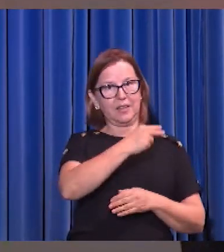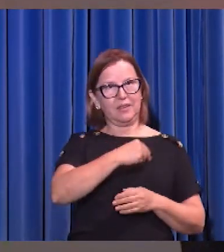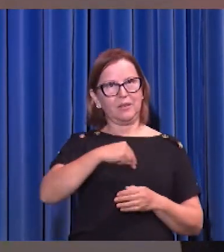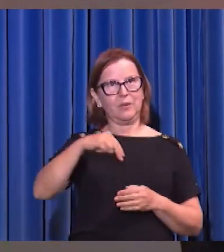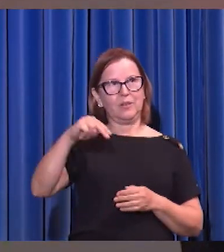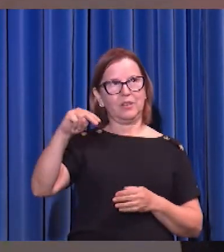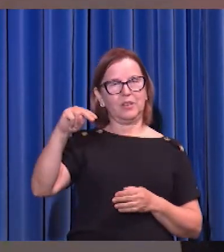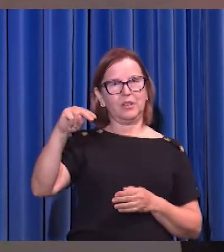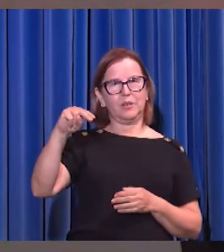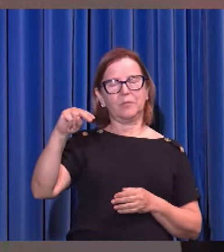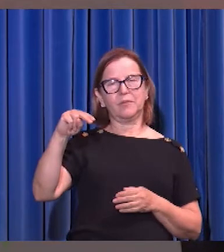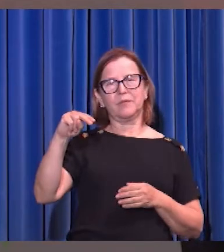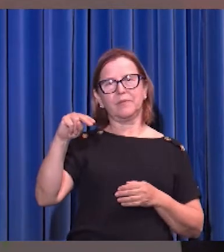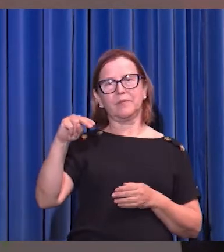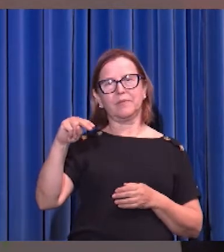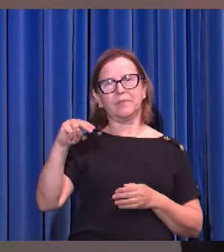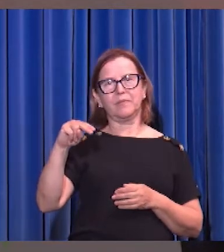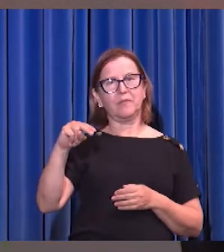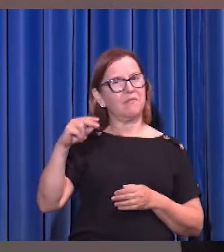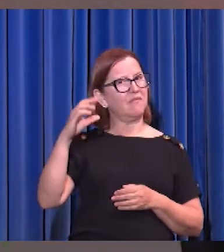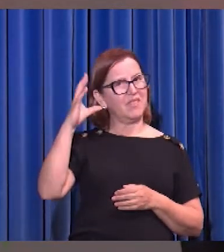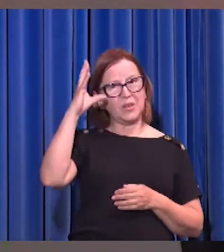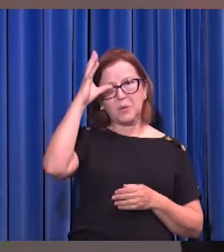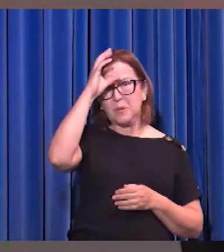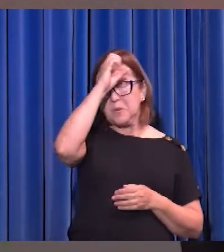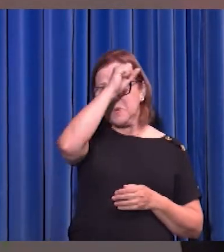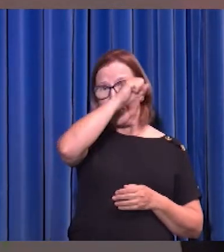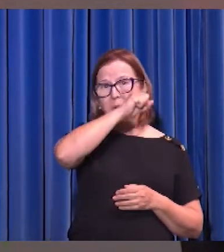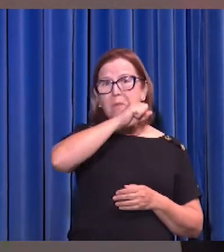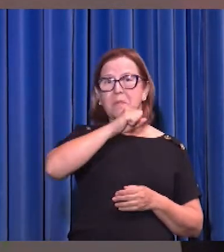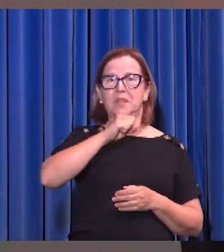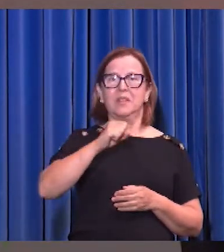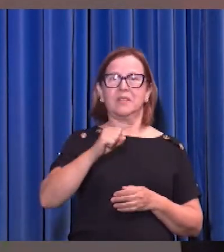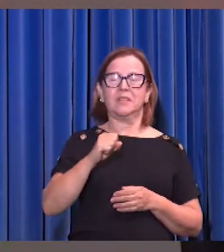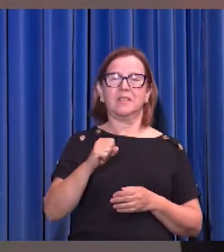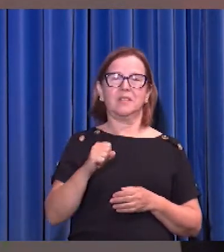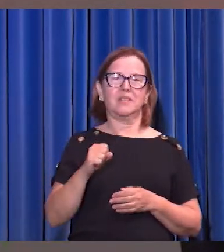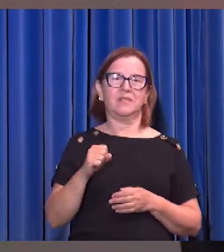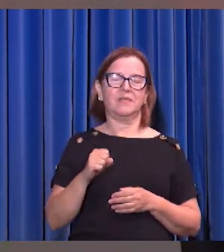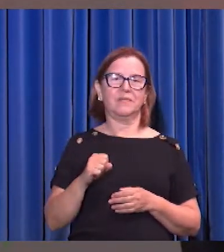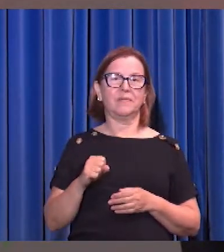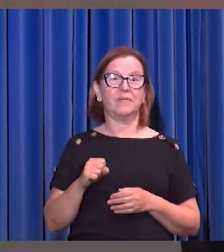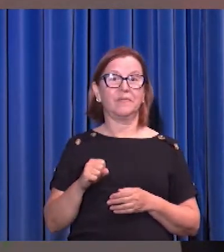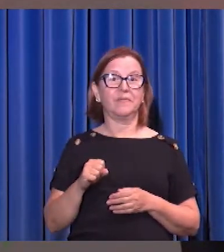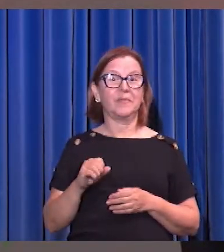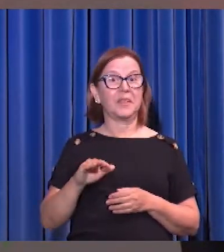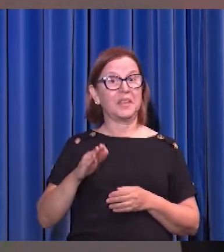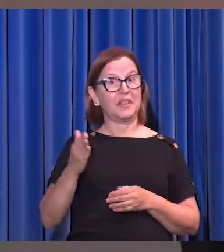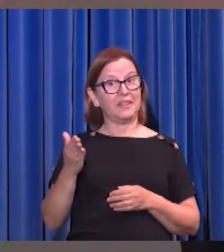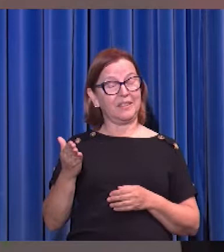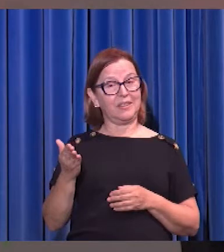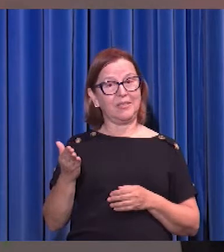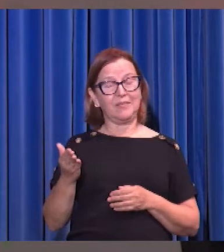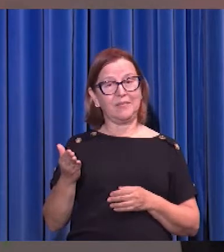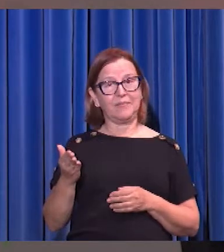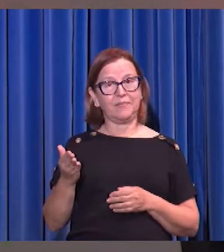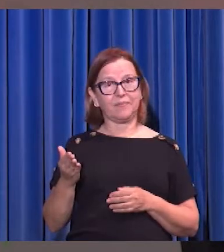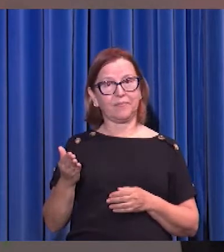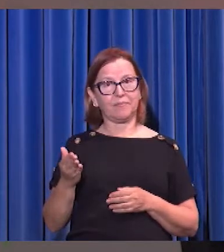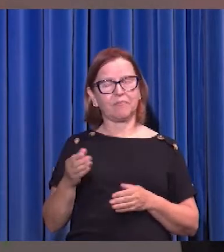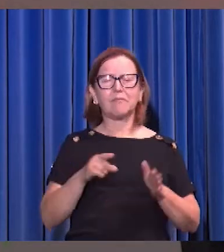Nicodemos, ele não compreendeu as palavras de Jesus. E ele então faz